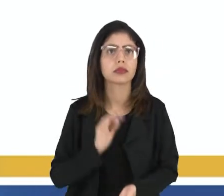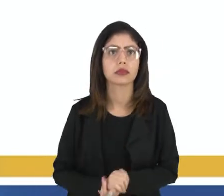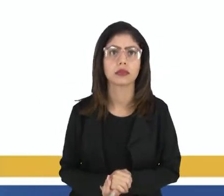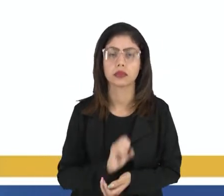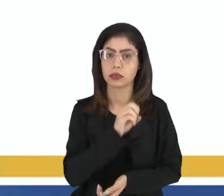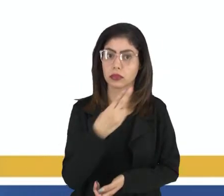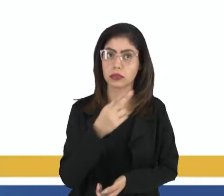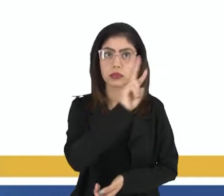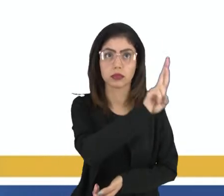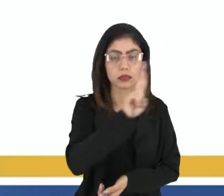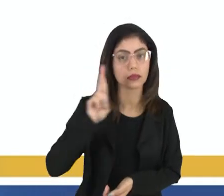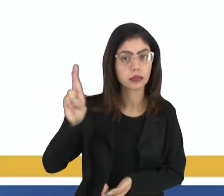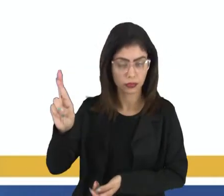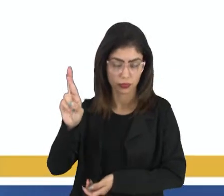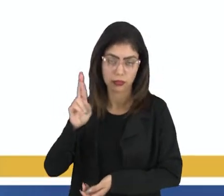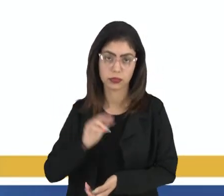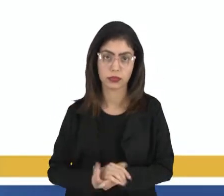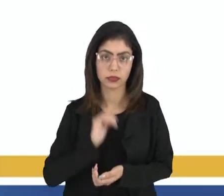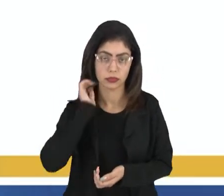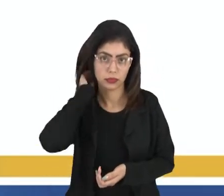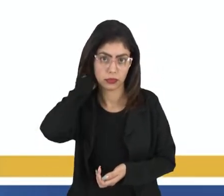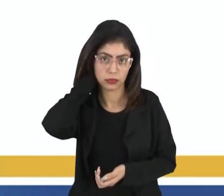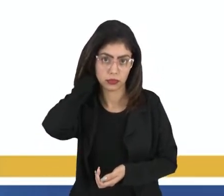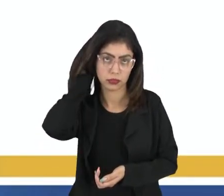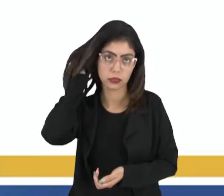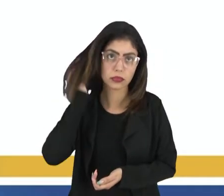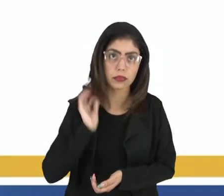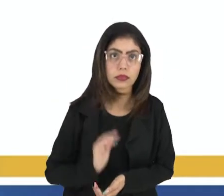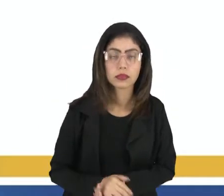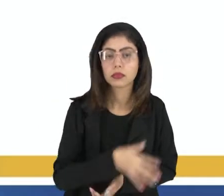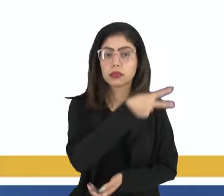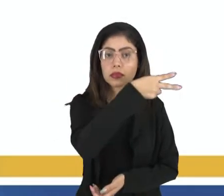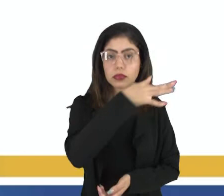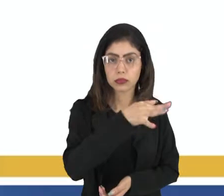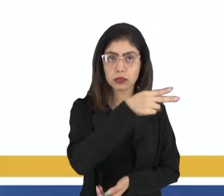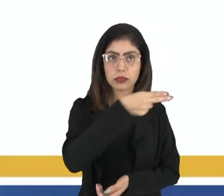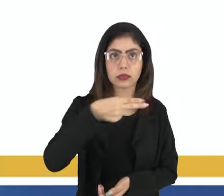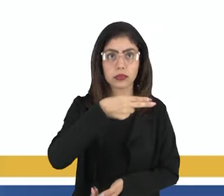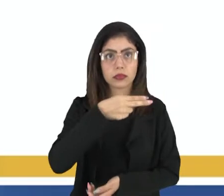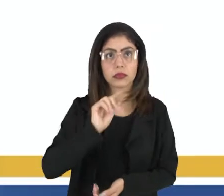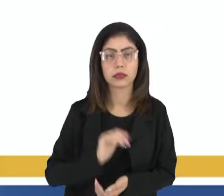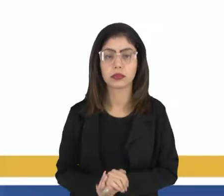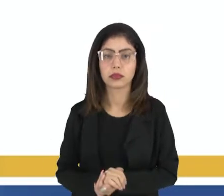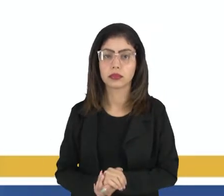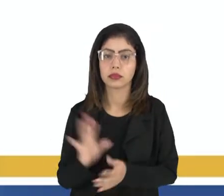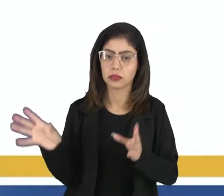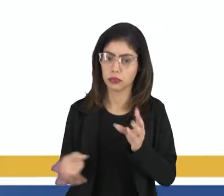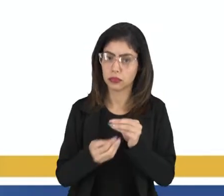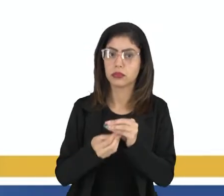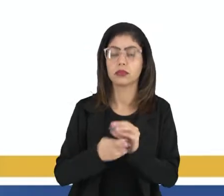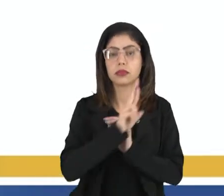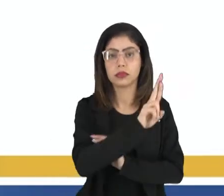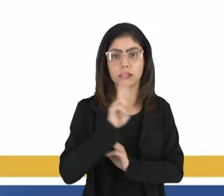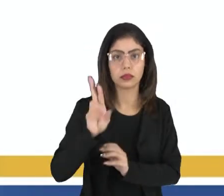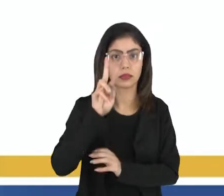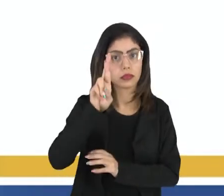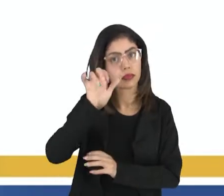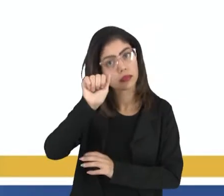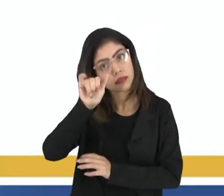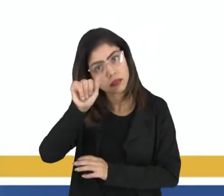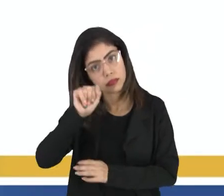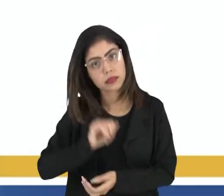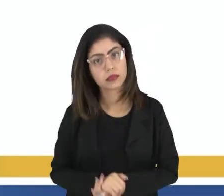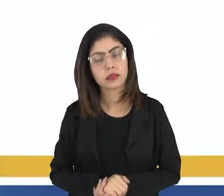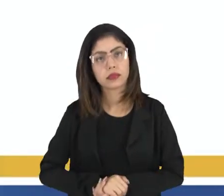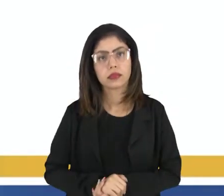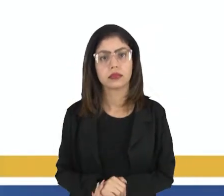números reais. Ou seja, o meu f ele está implicado nos reais, de R